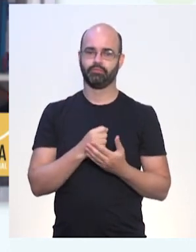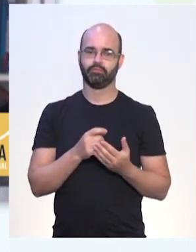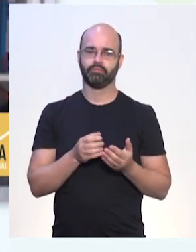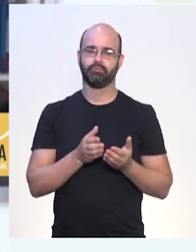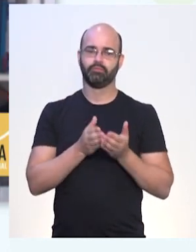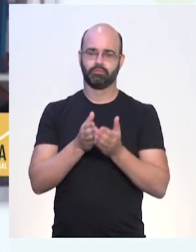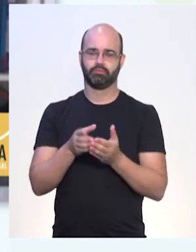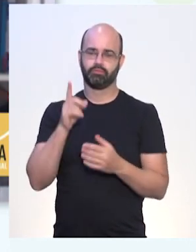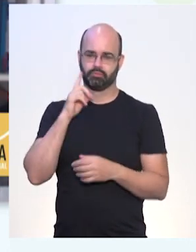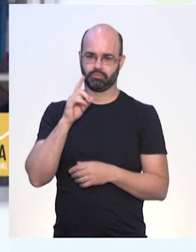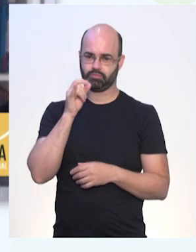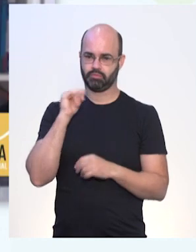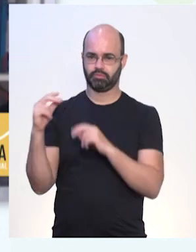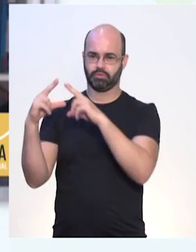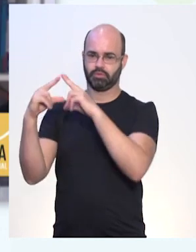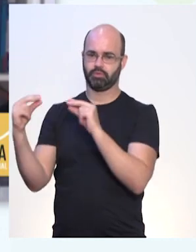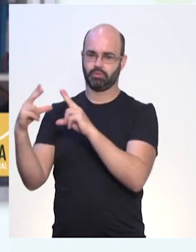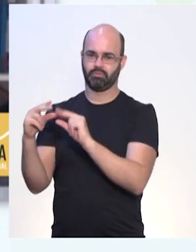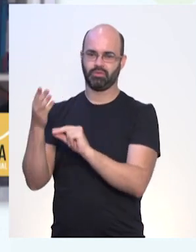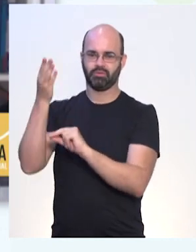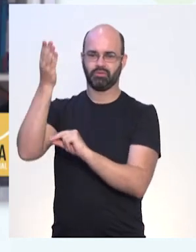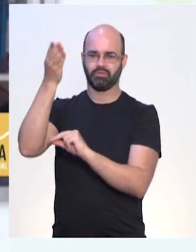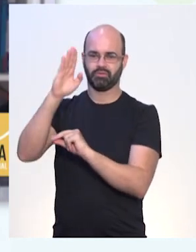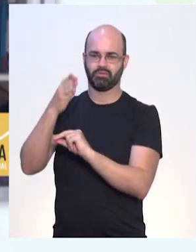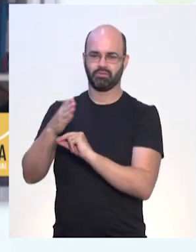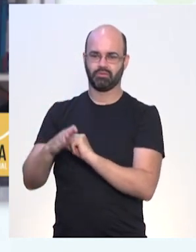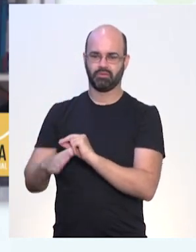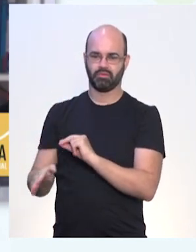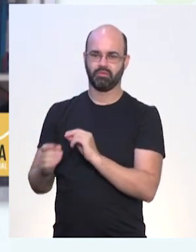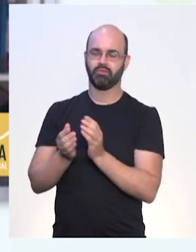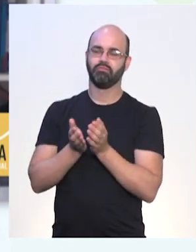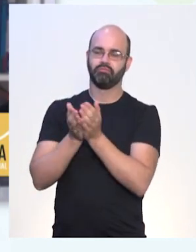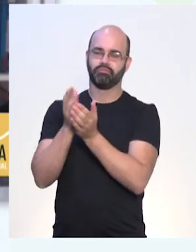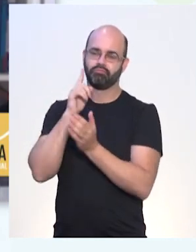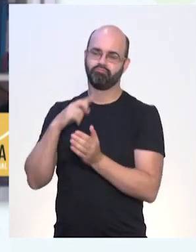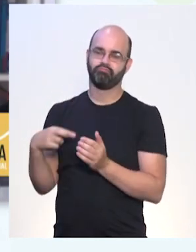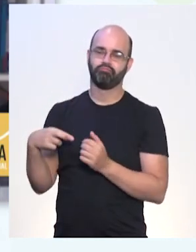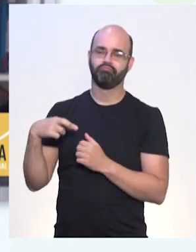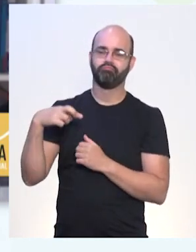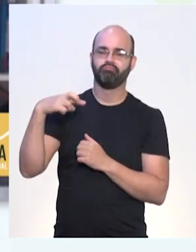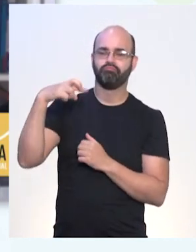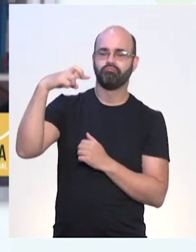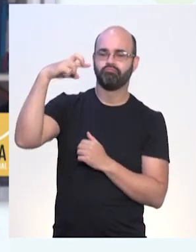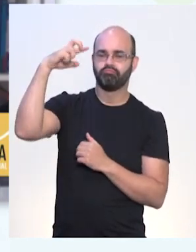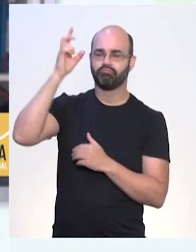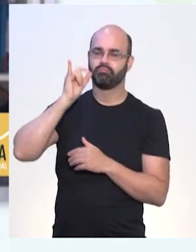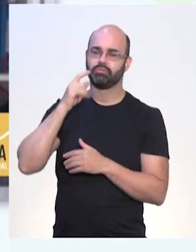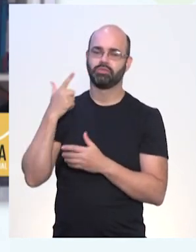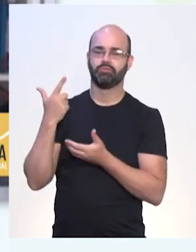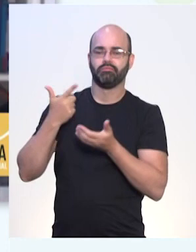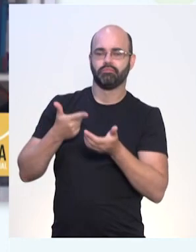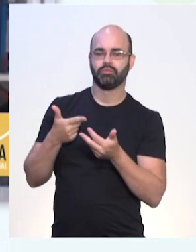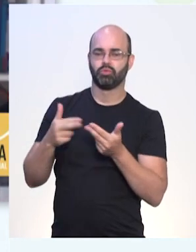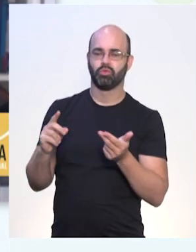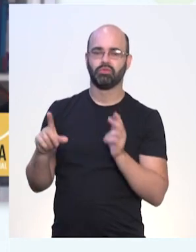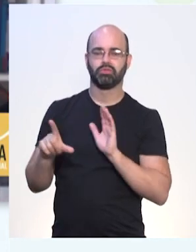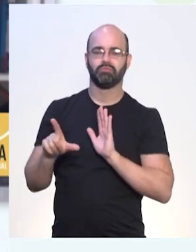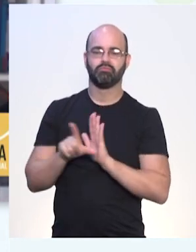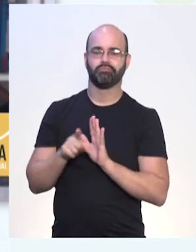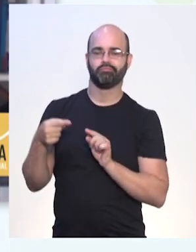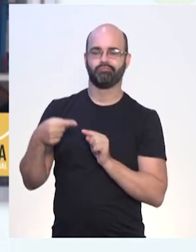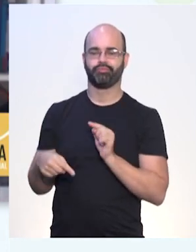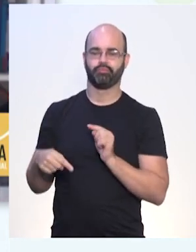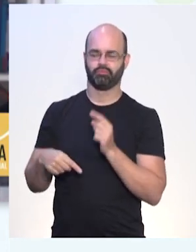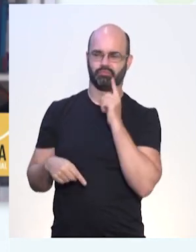a costa do Líbano procurando por exemplo o gás que possam entrar no porto de